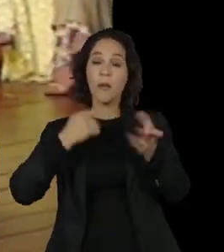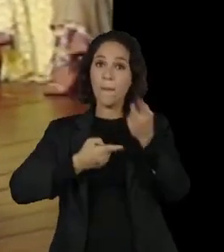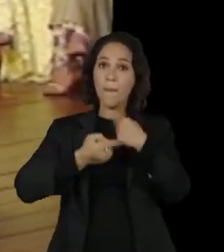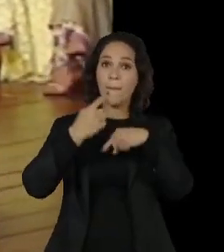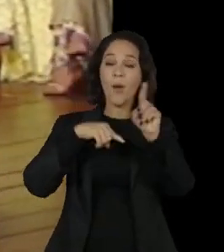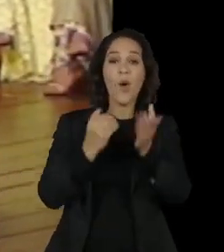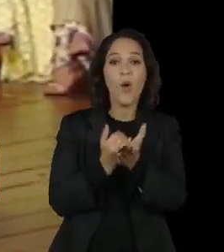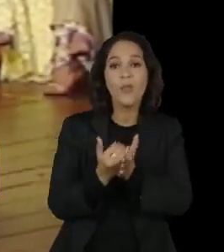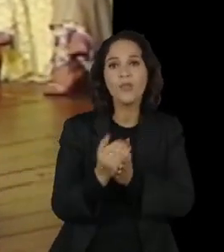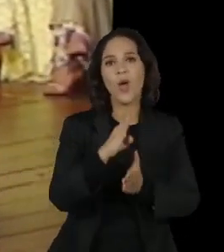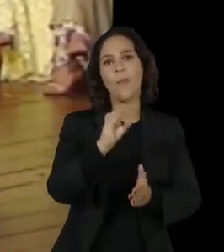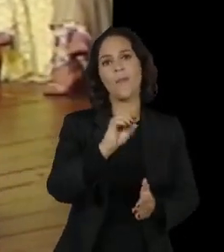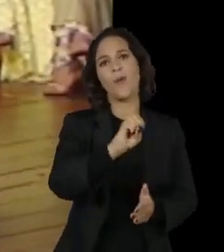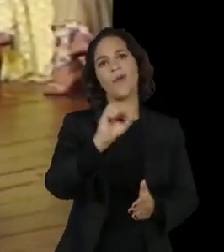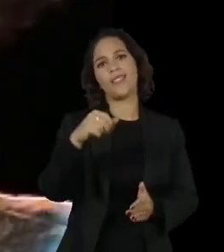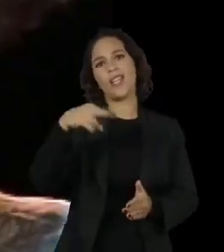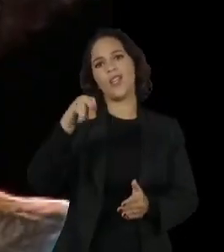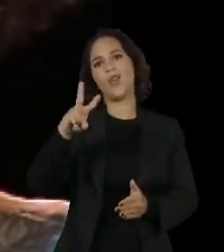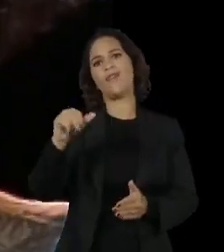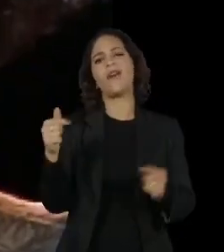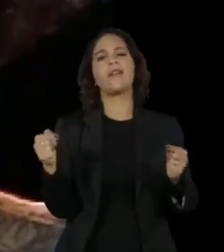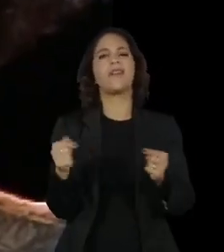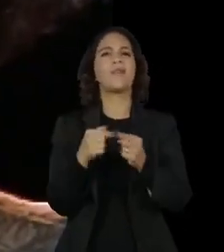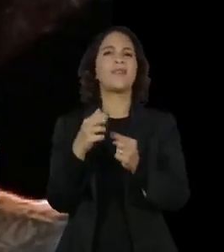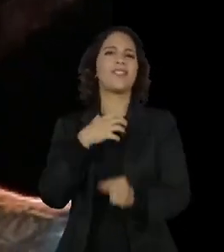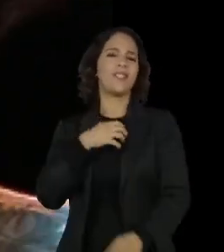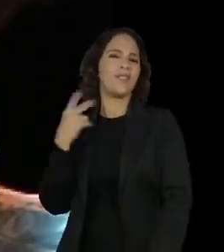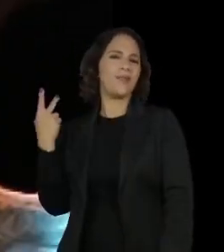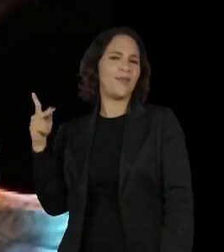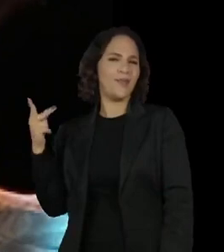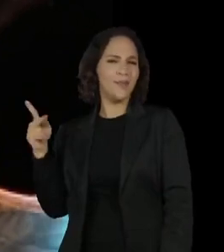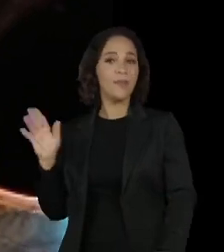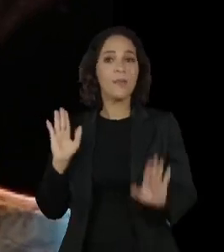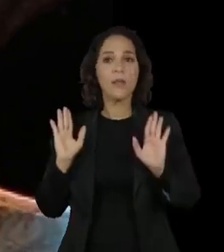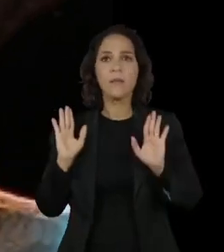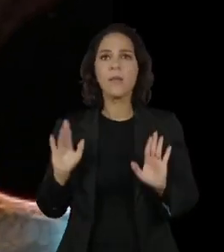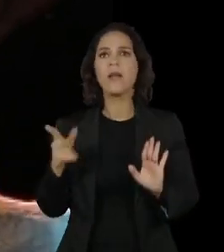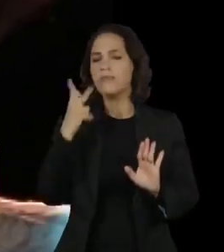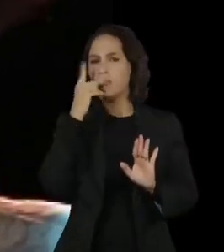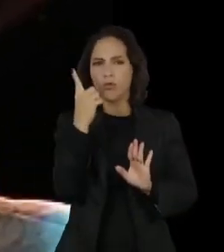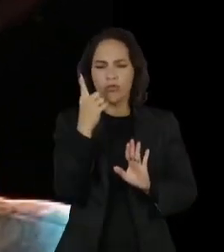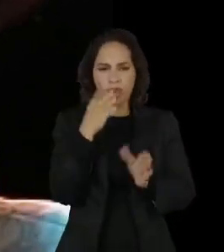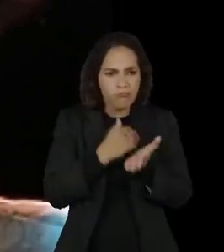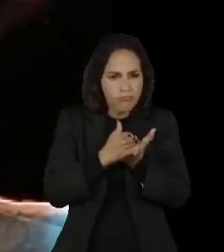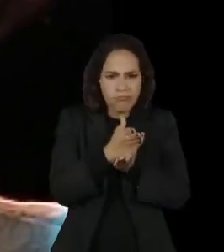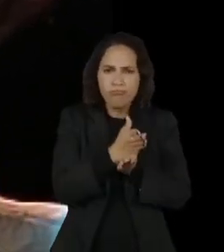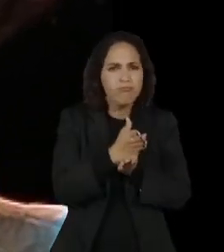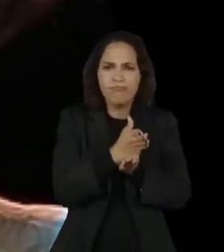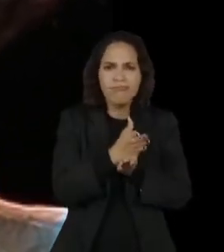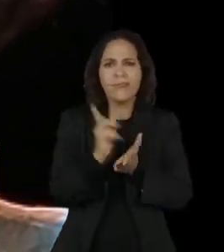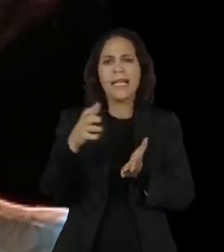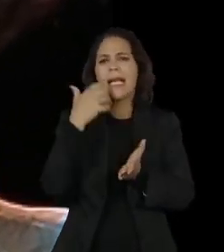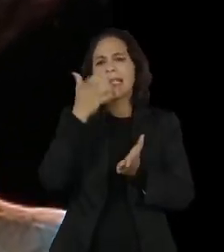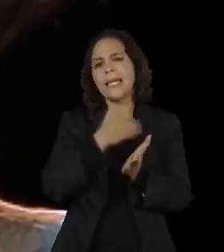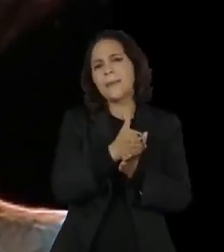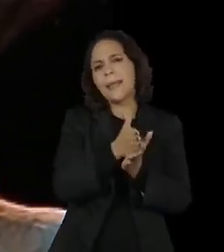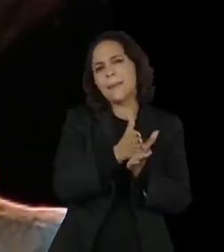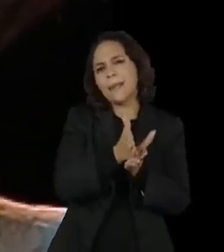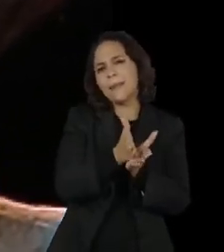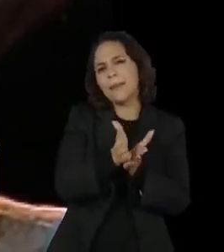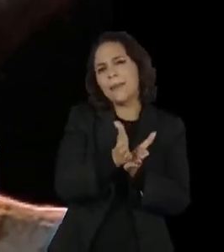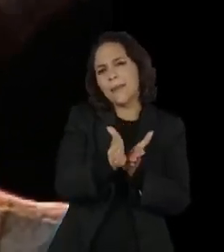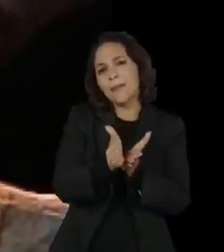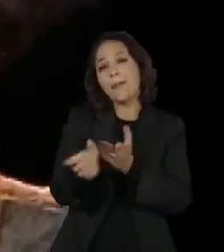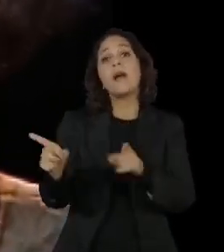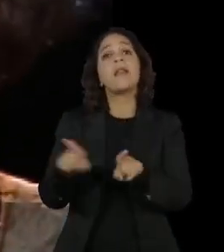bossa nova, estilo que casava perfeitamente com Doris. Mas ela também não se prendeu a um gênero em toda a carreira, que incluiu também